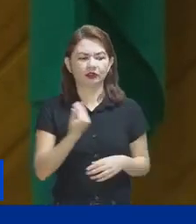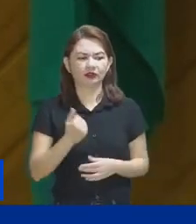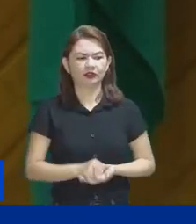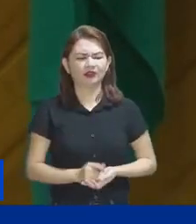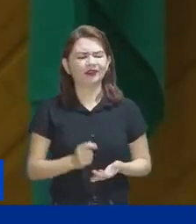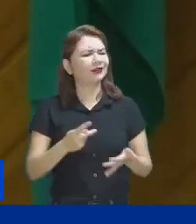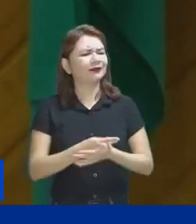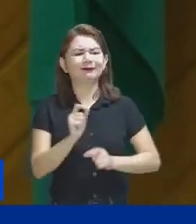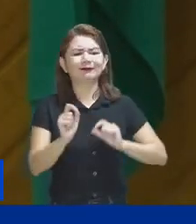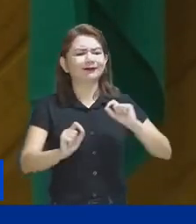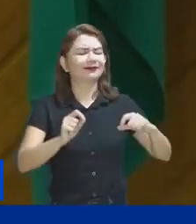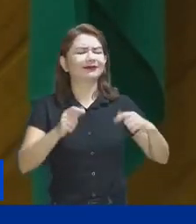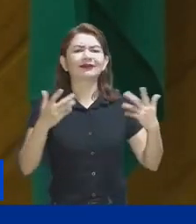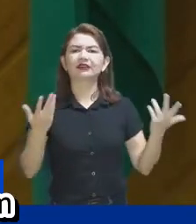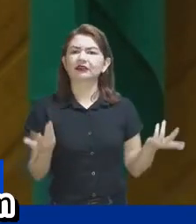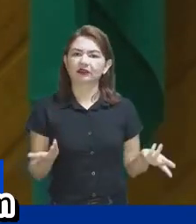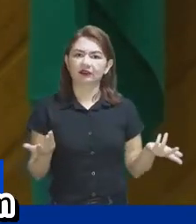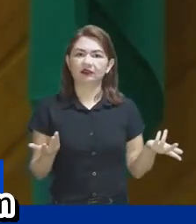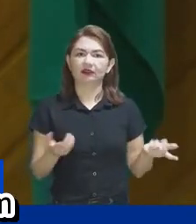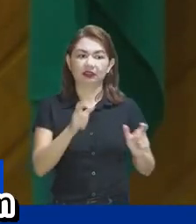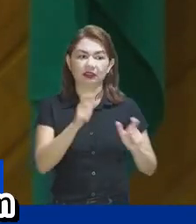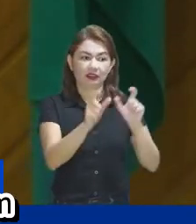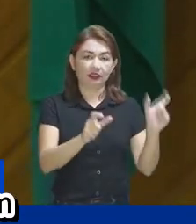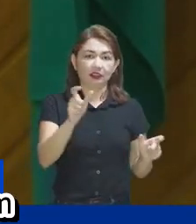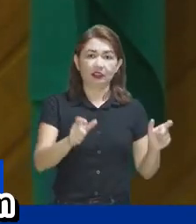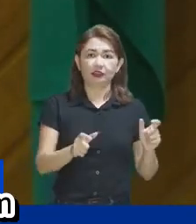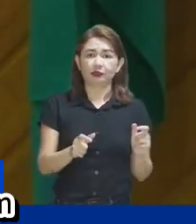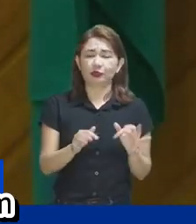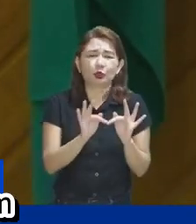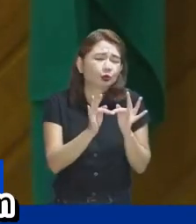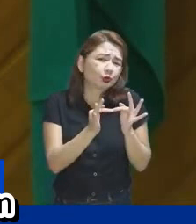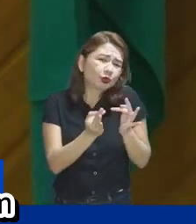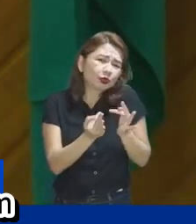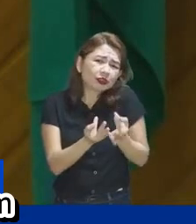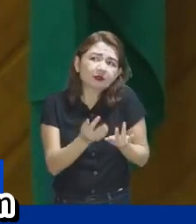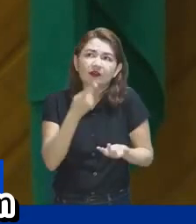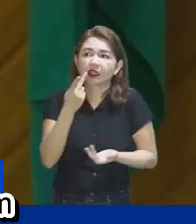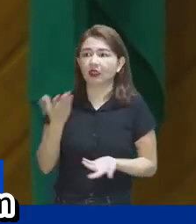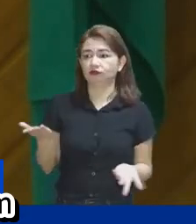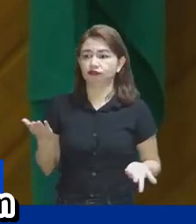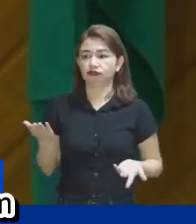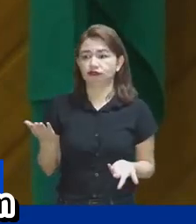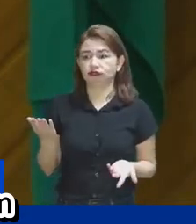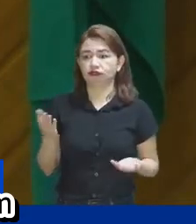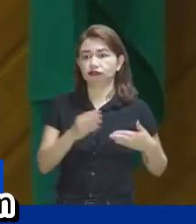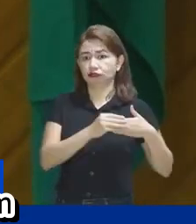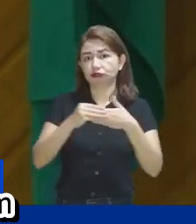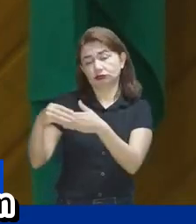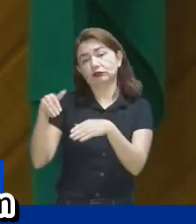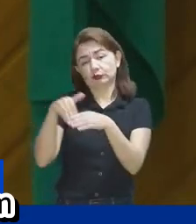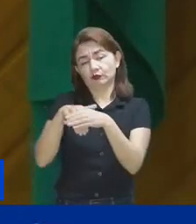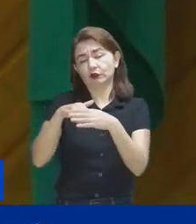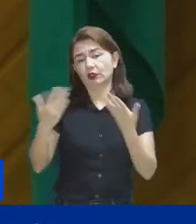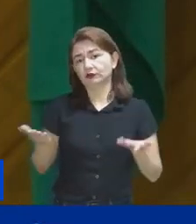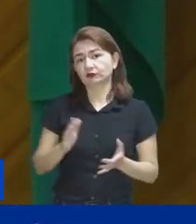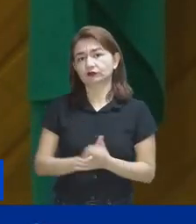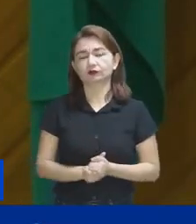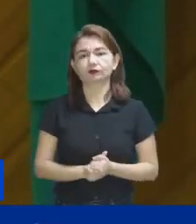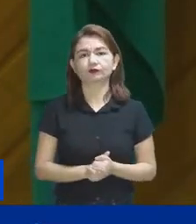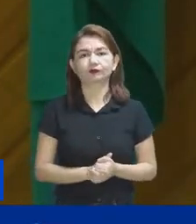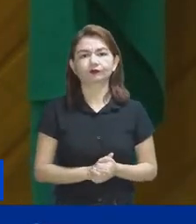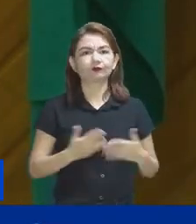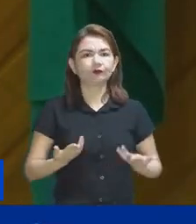que estava acontecendo. As pessoas eram muito humildes, logo disseram que ele estava levando elas para votar. Enquanto isso,